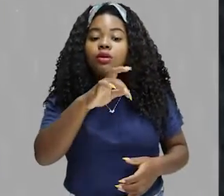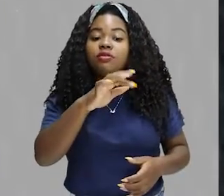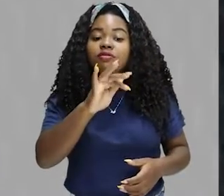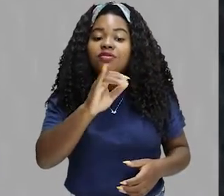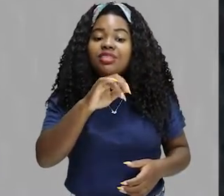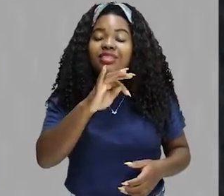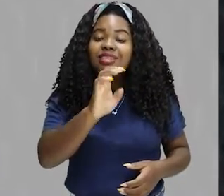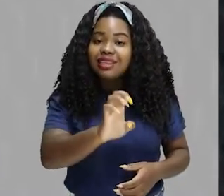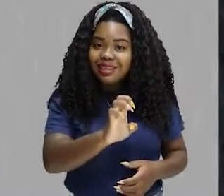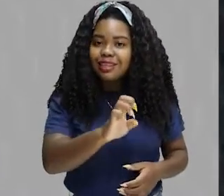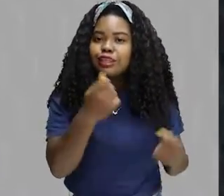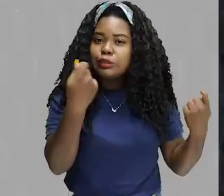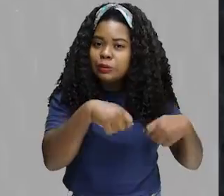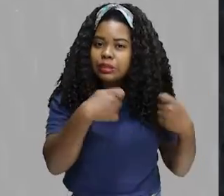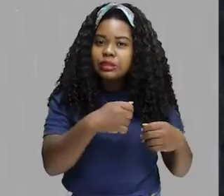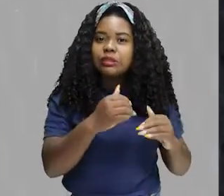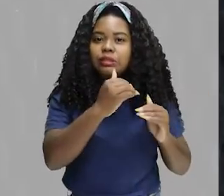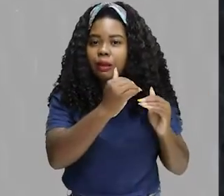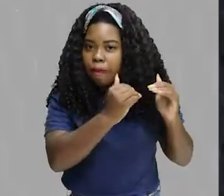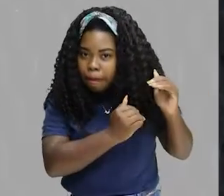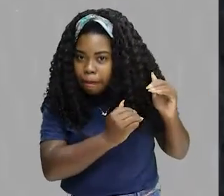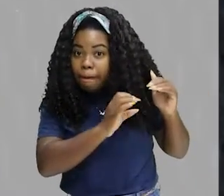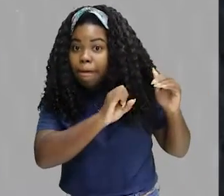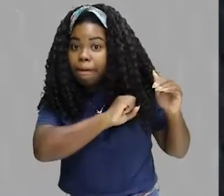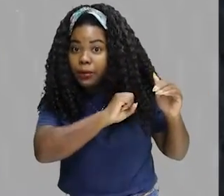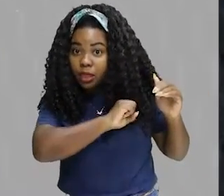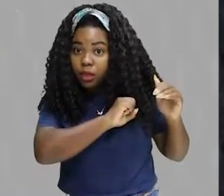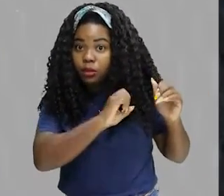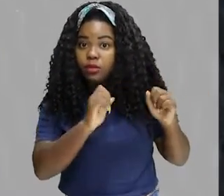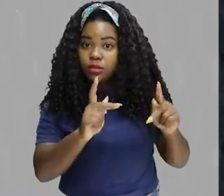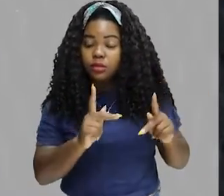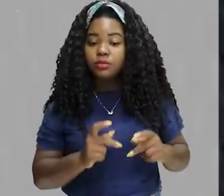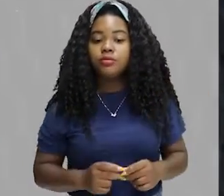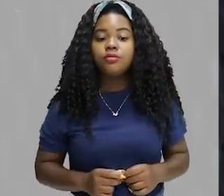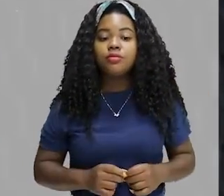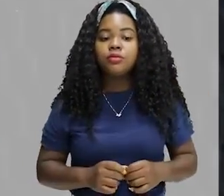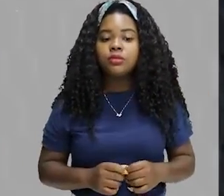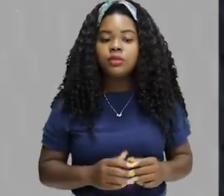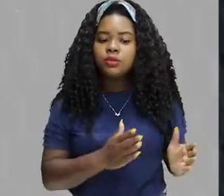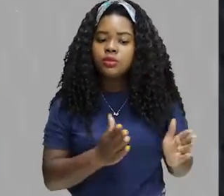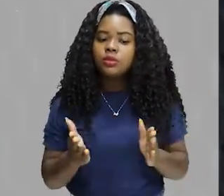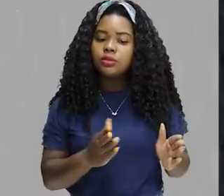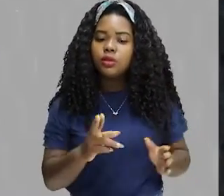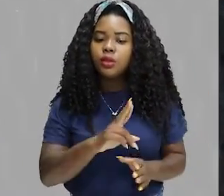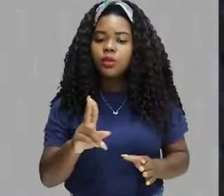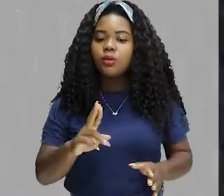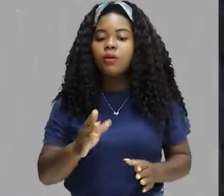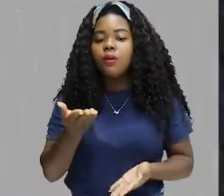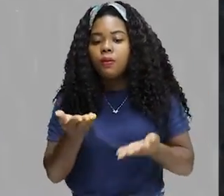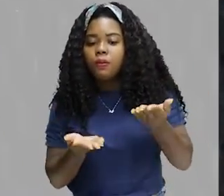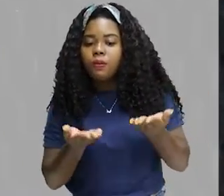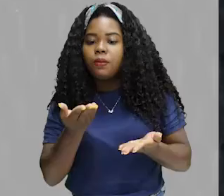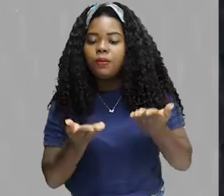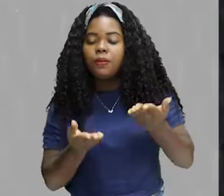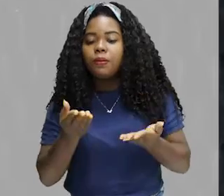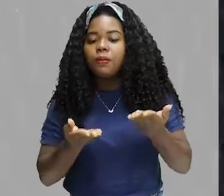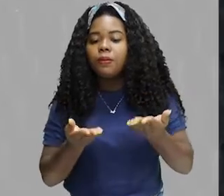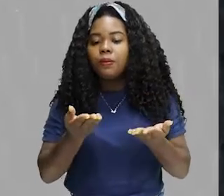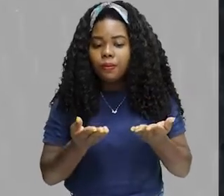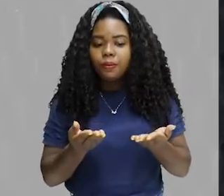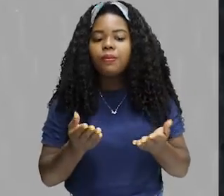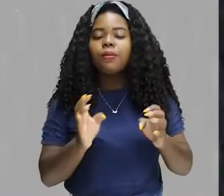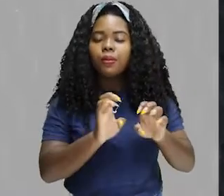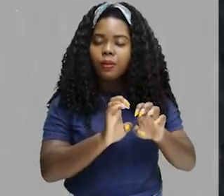menores números inteiros possíveis, né? Então, esse processo ele é chamado de balanceamento de